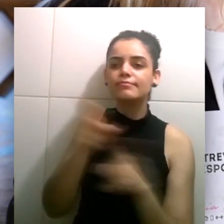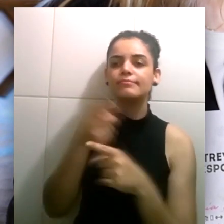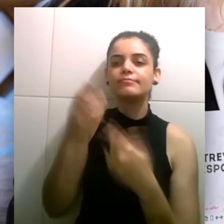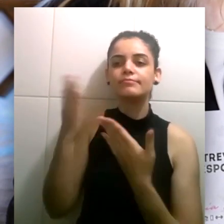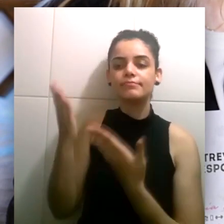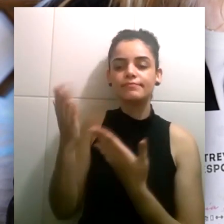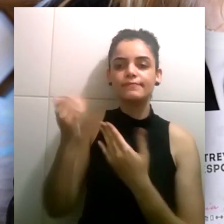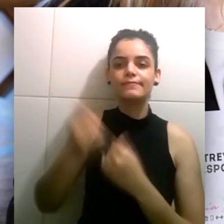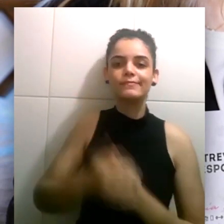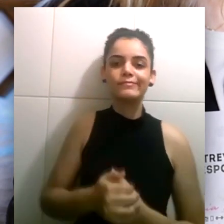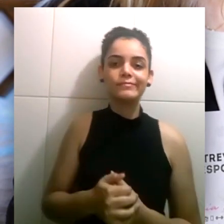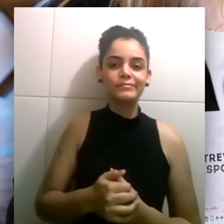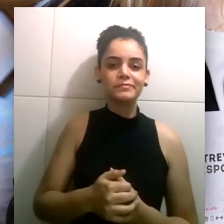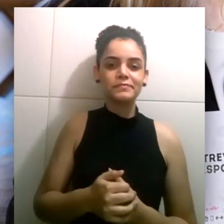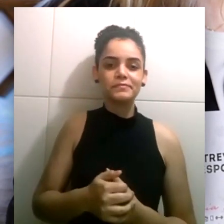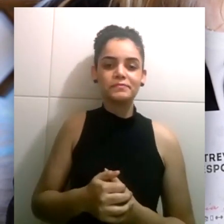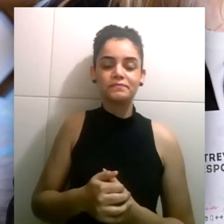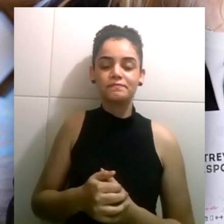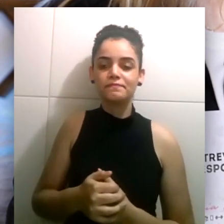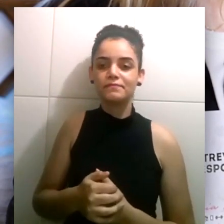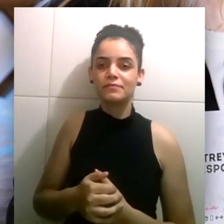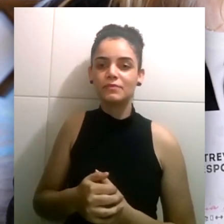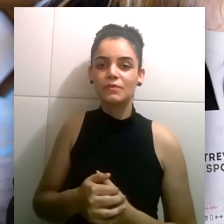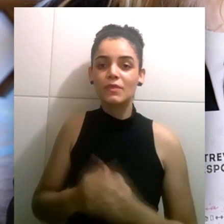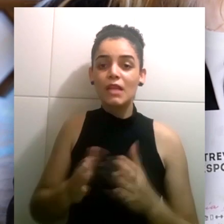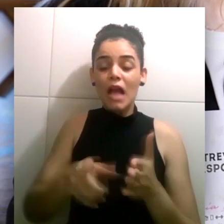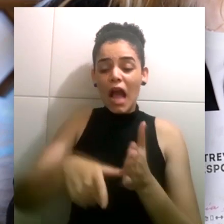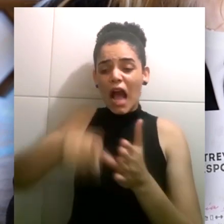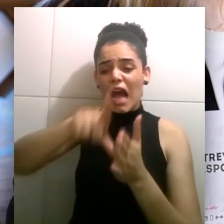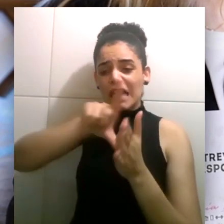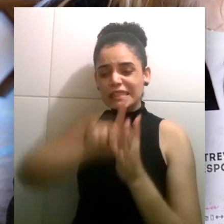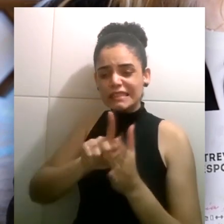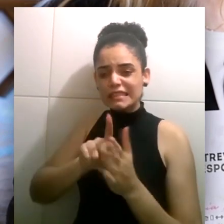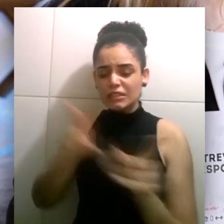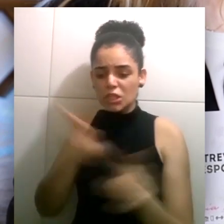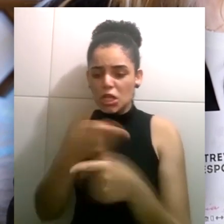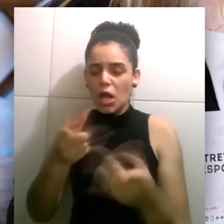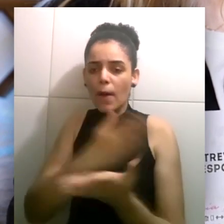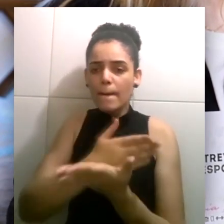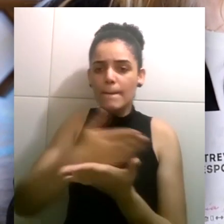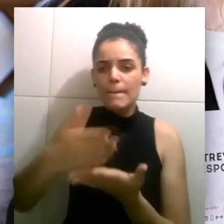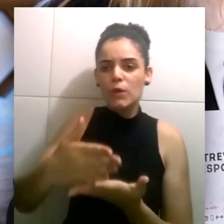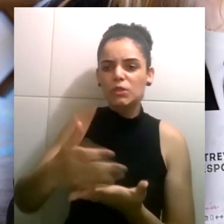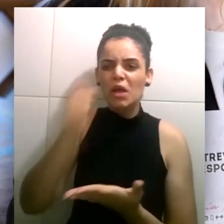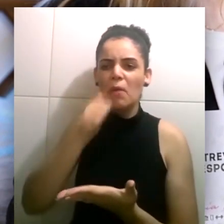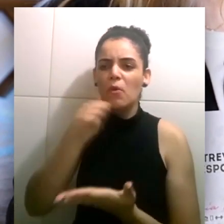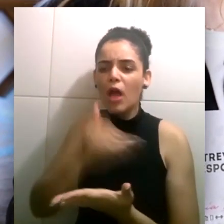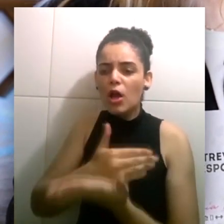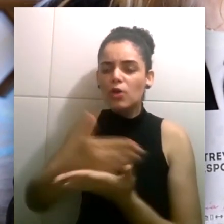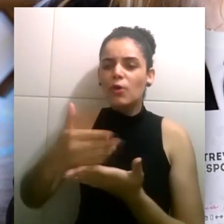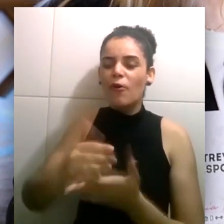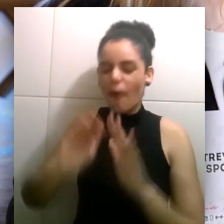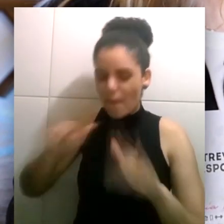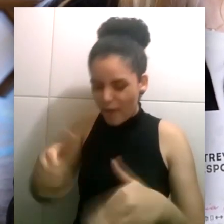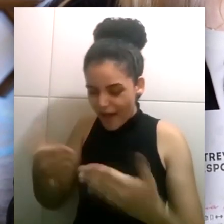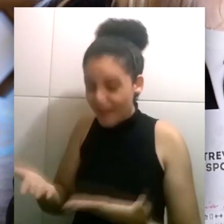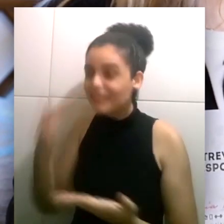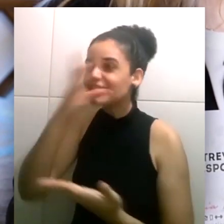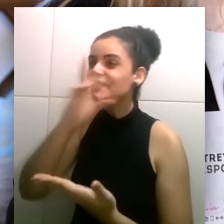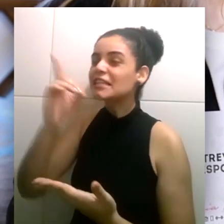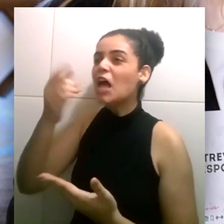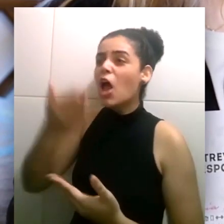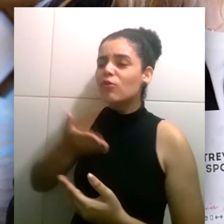praise you, we just want to worship you. E ela começa, antes da música começar, ela mesma começa a